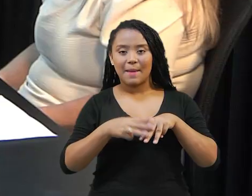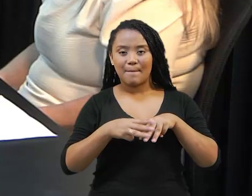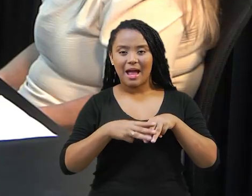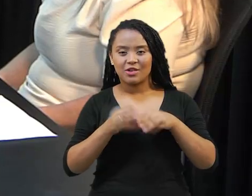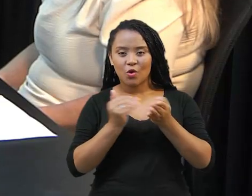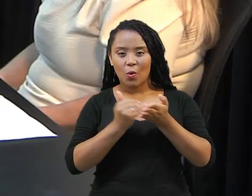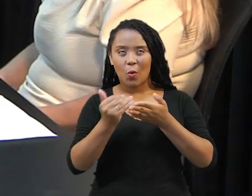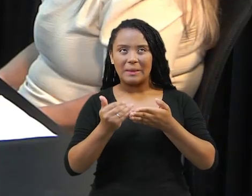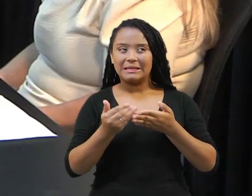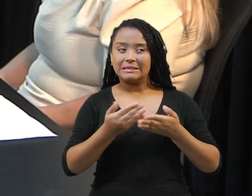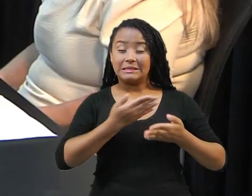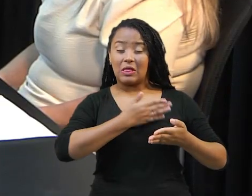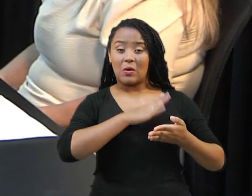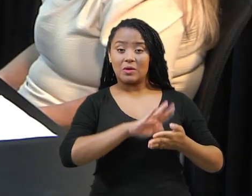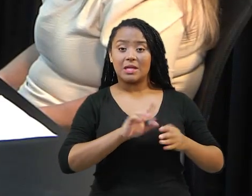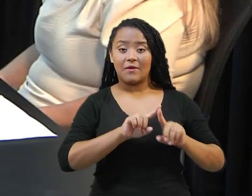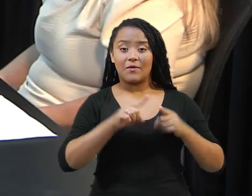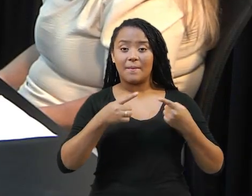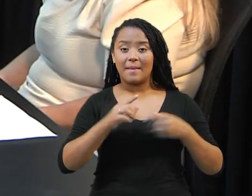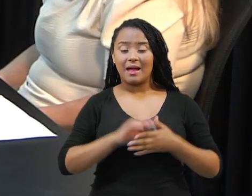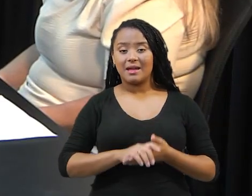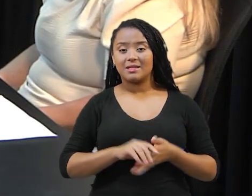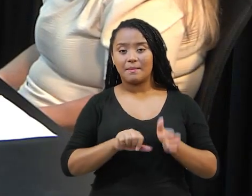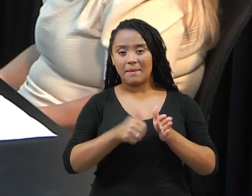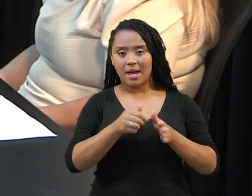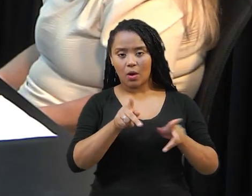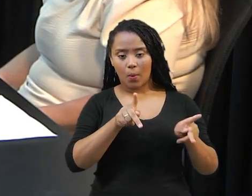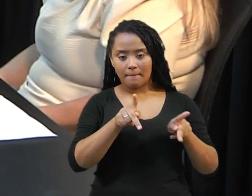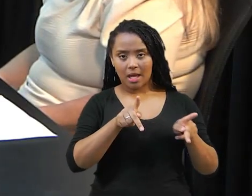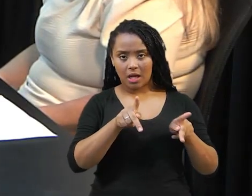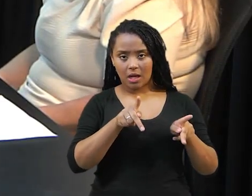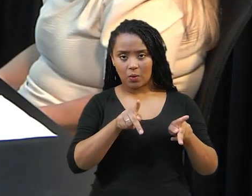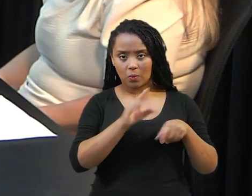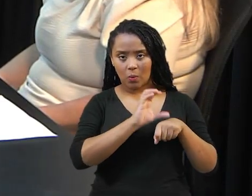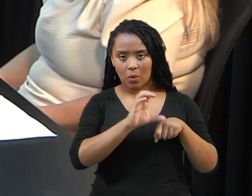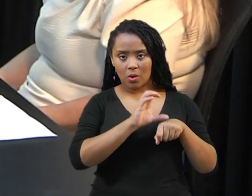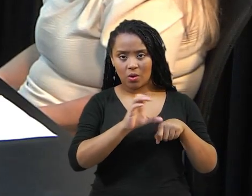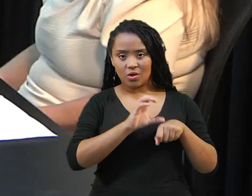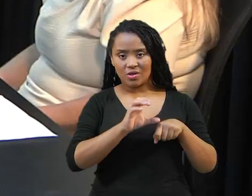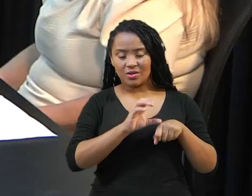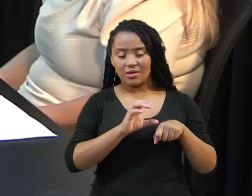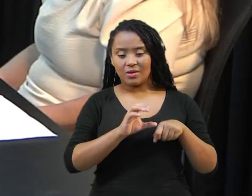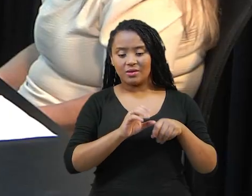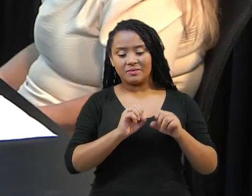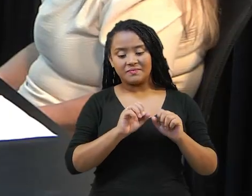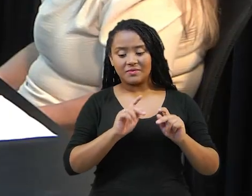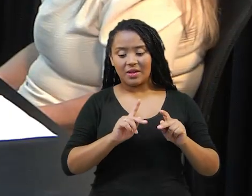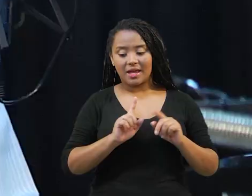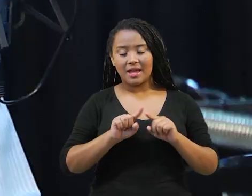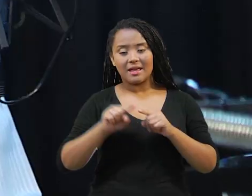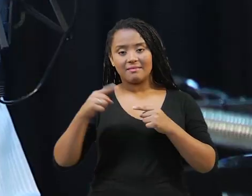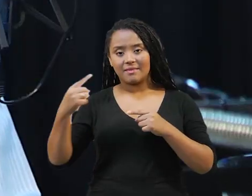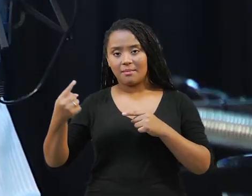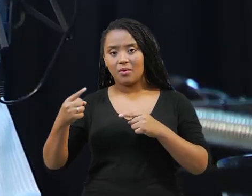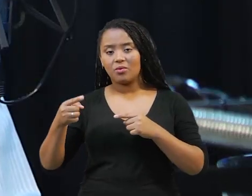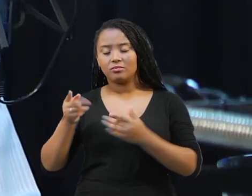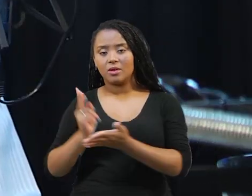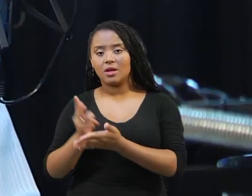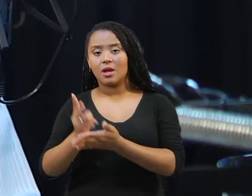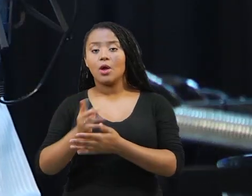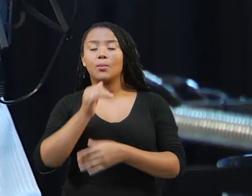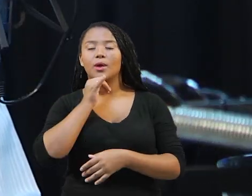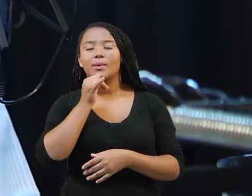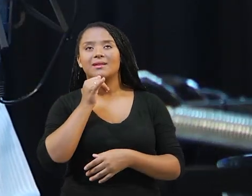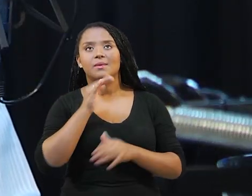depois a gente, do primeiro colegial em diante, tivemos do sétimo, na 7ª série na época, né? No Zé Inácio, nós já